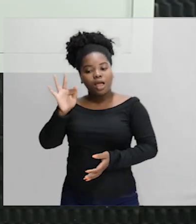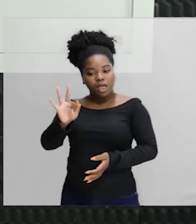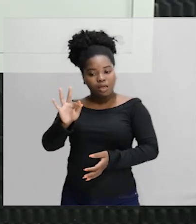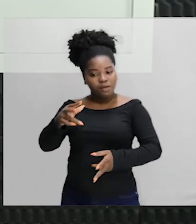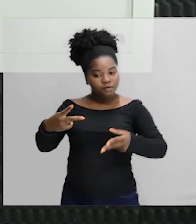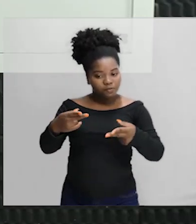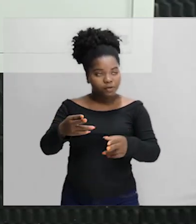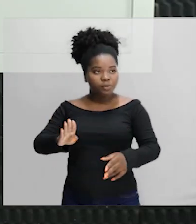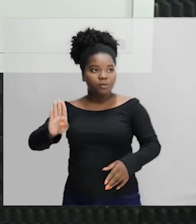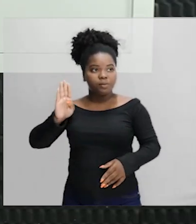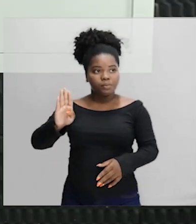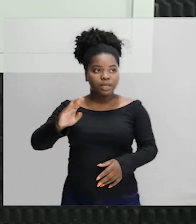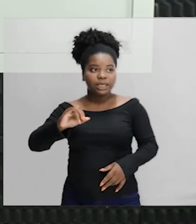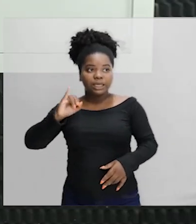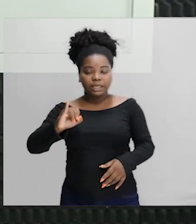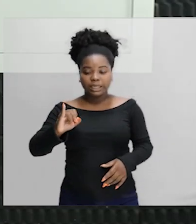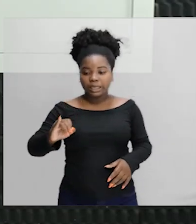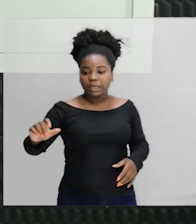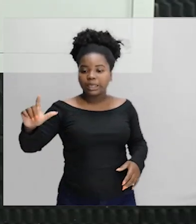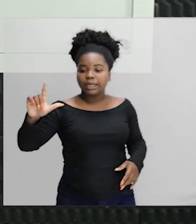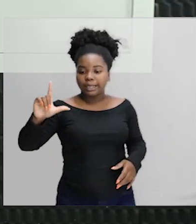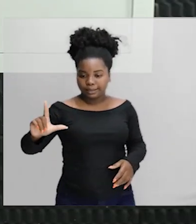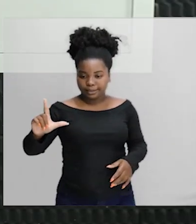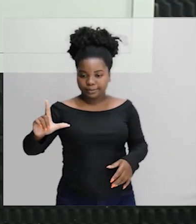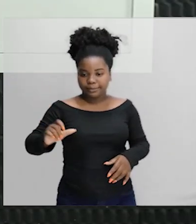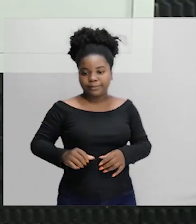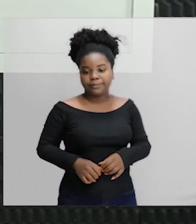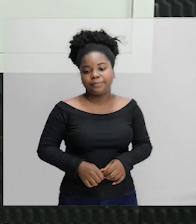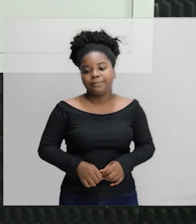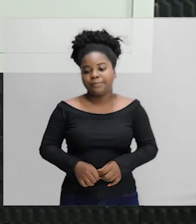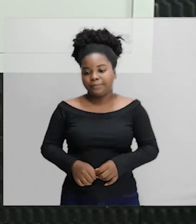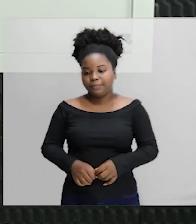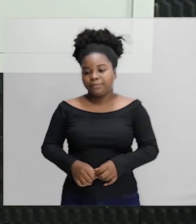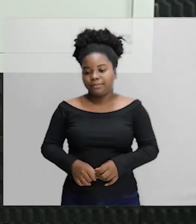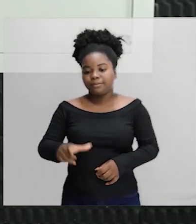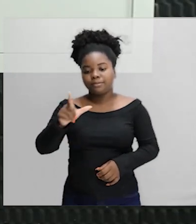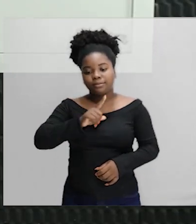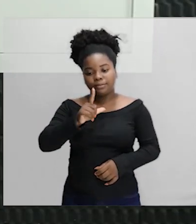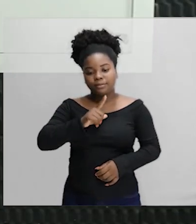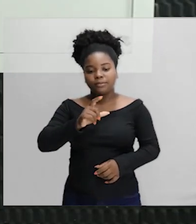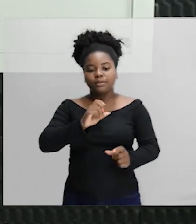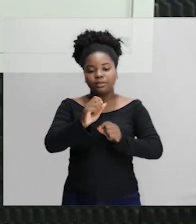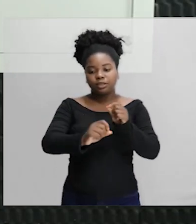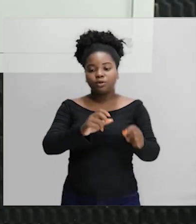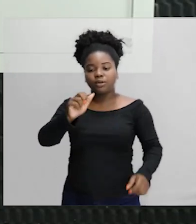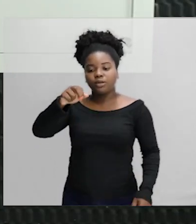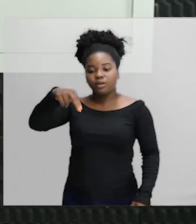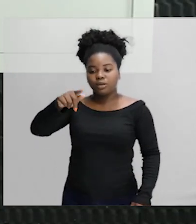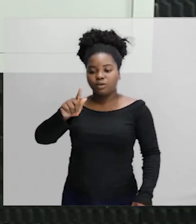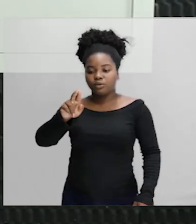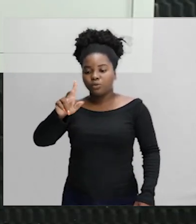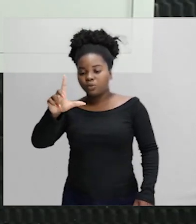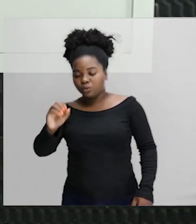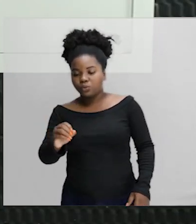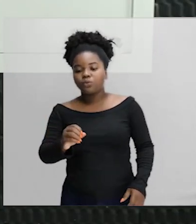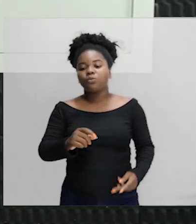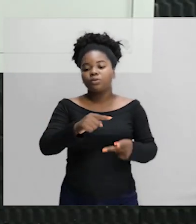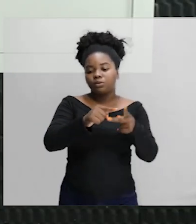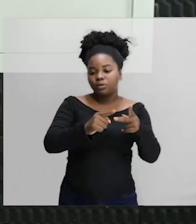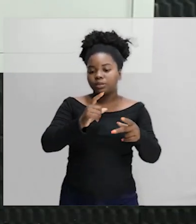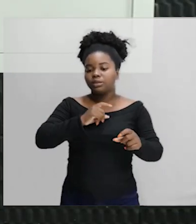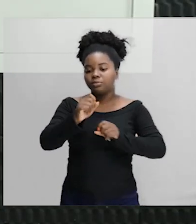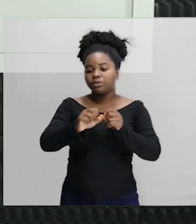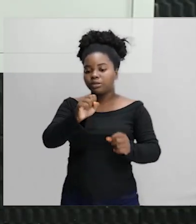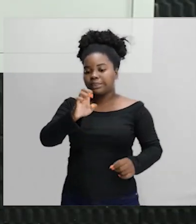corrente, comprimento, tá ok? Quando nós temos um ângulo aí de atuação, nós utilizamos o